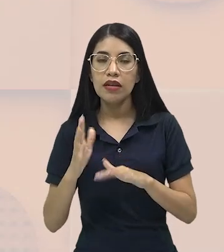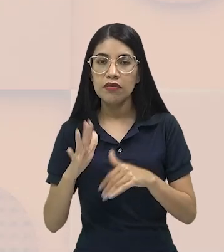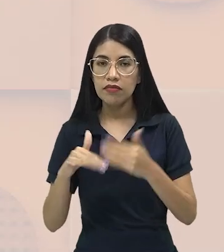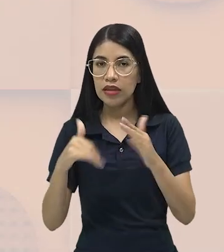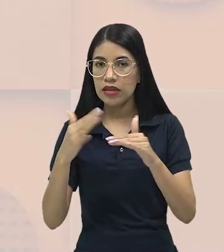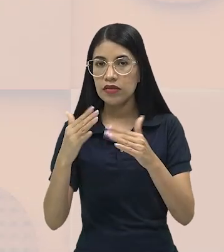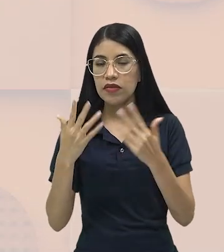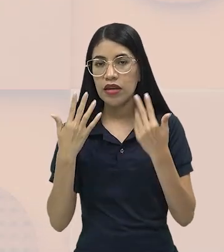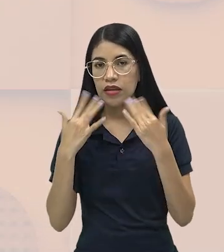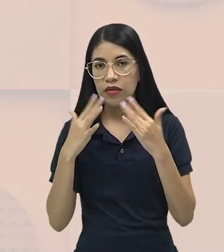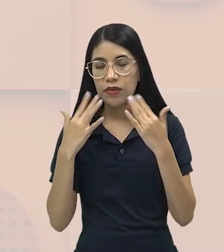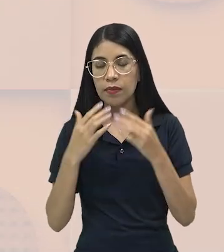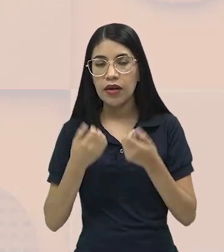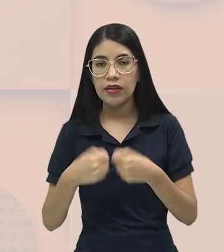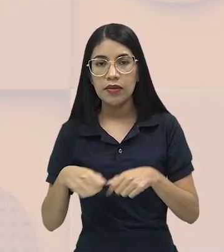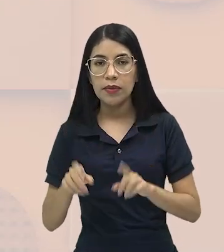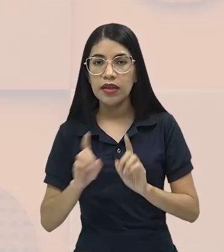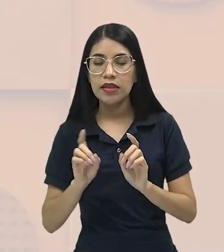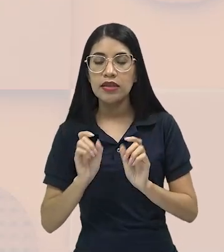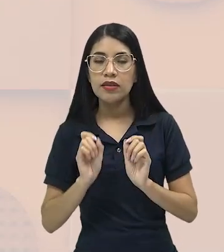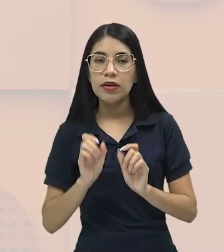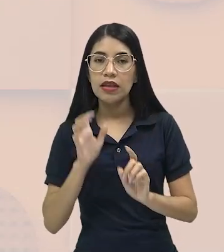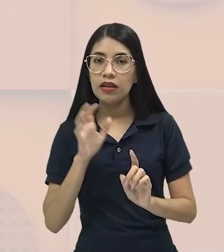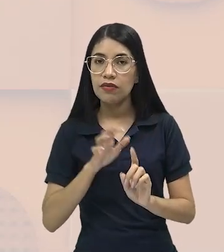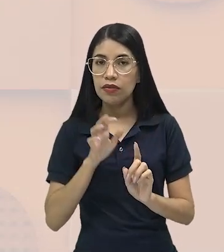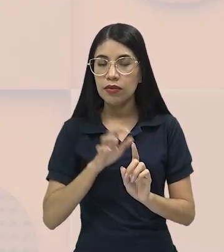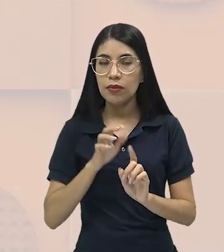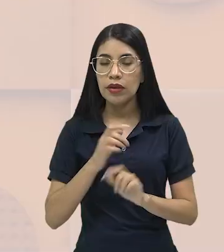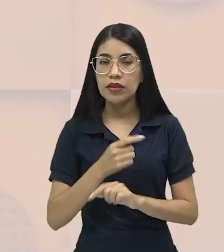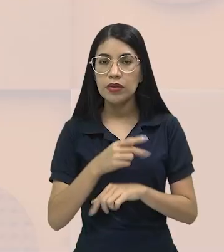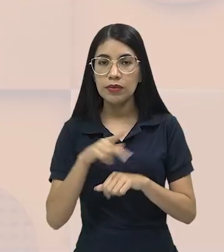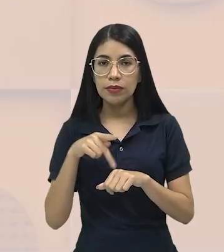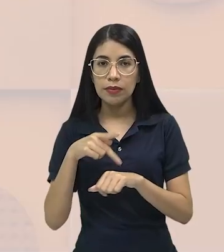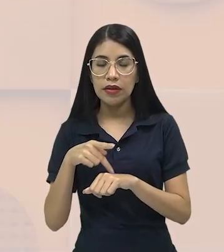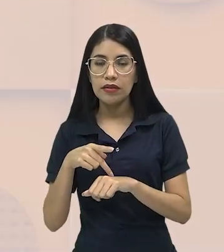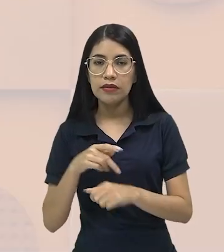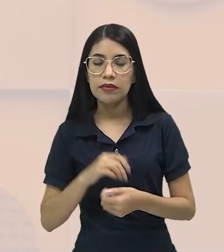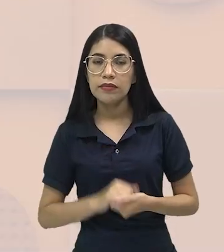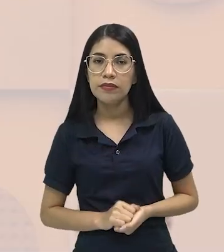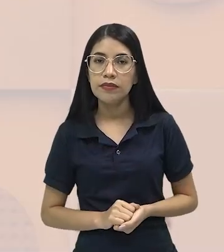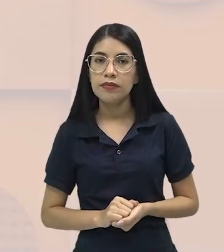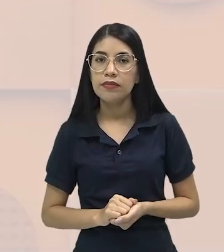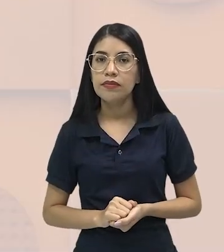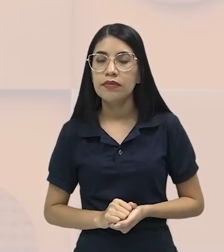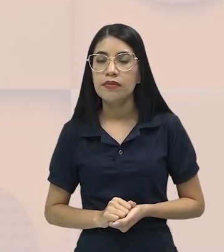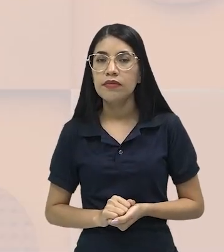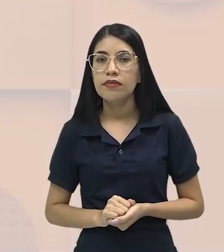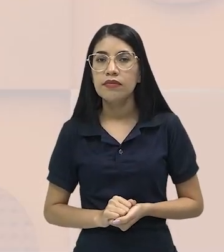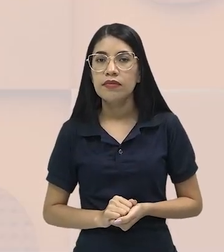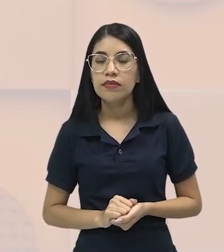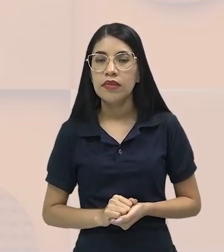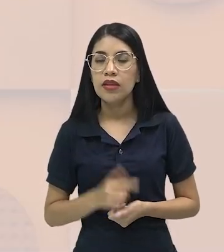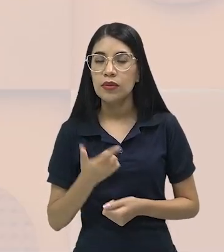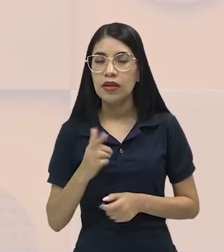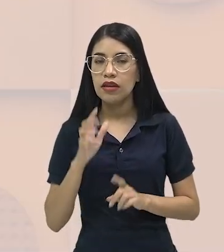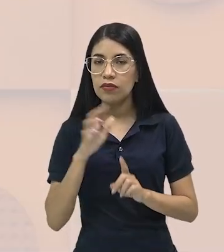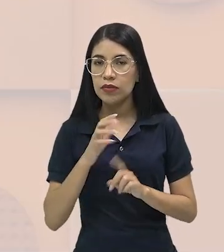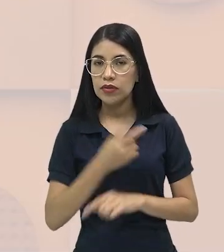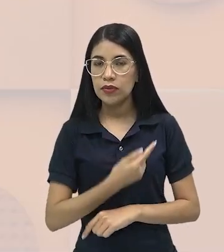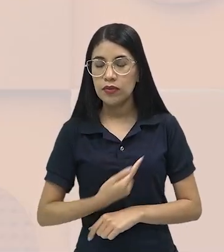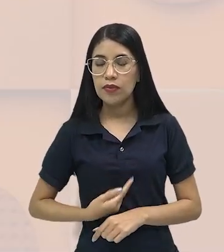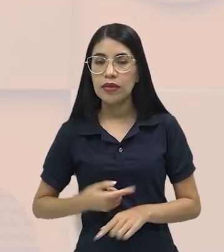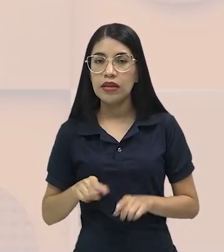se desenvolver sem a necessidade dessa intervenção estatal, tá? E aí ele vai usar